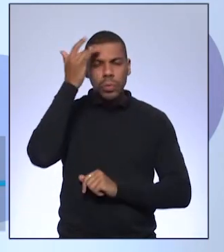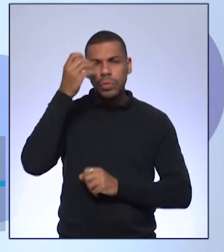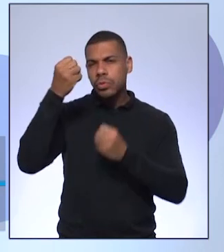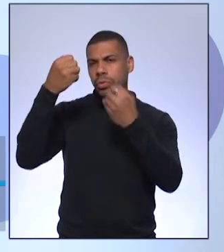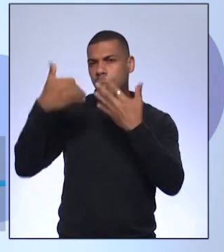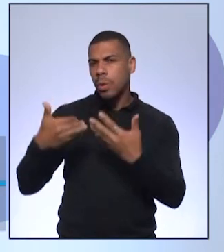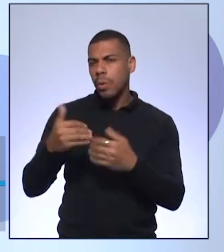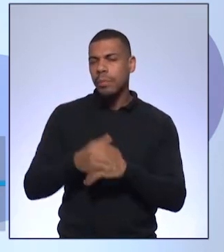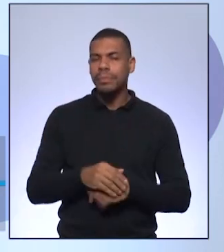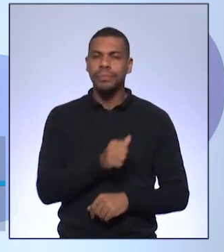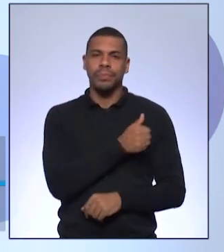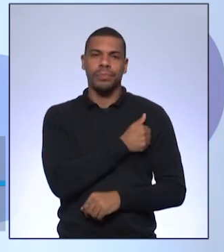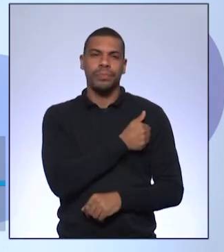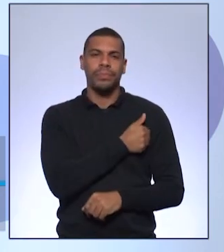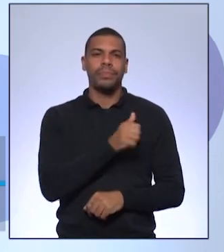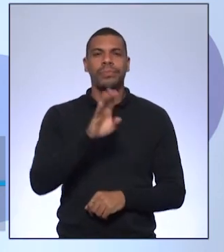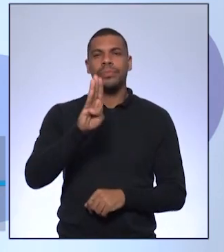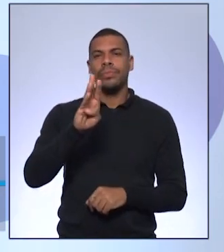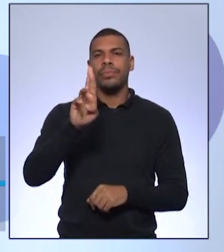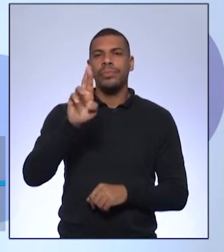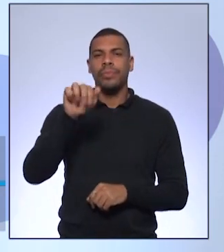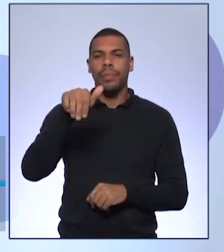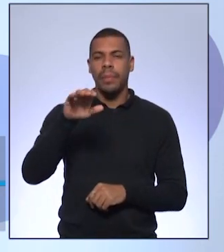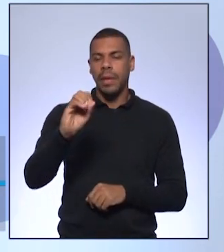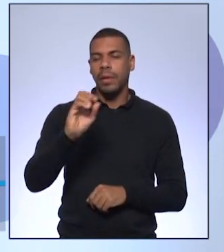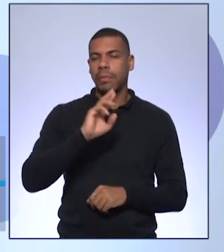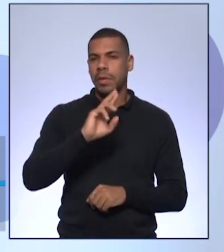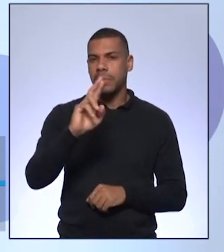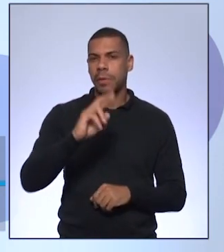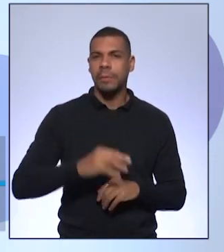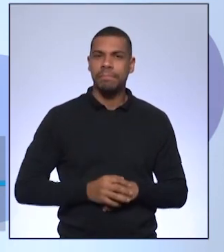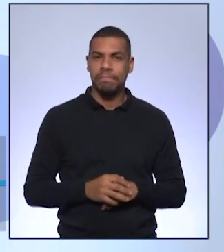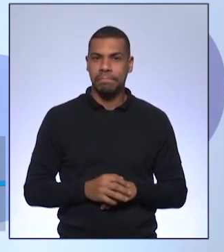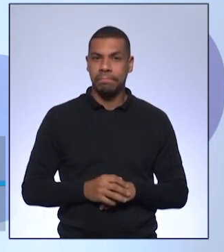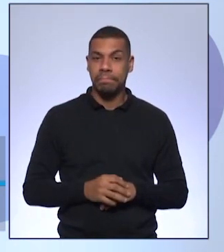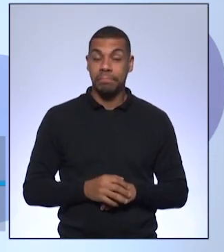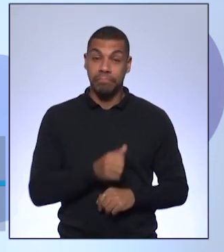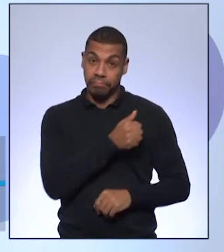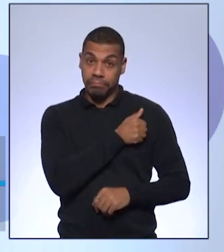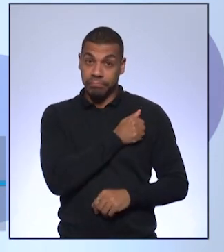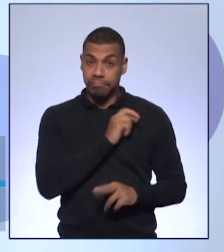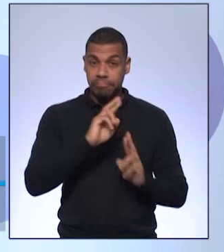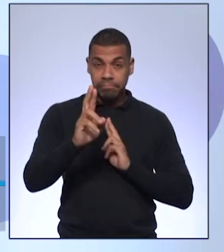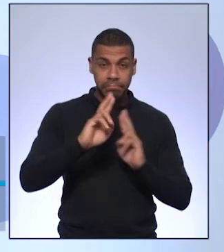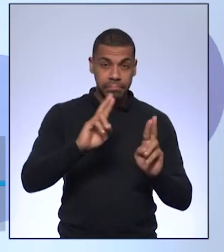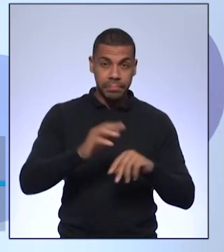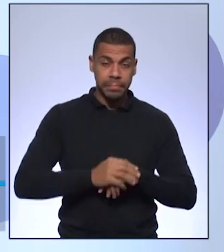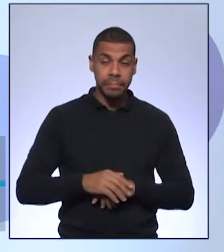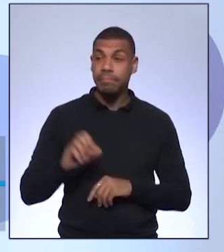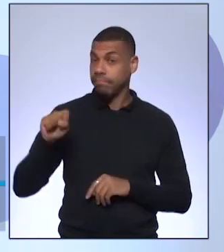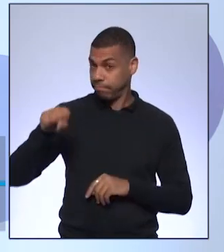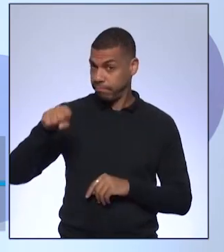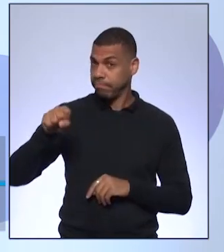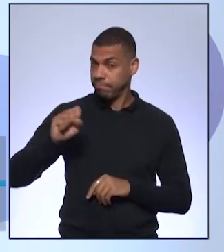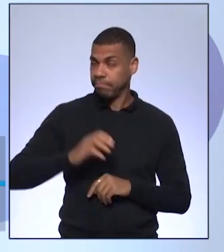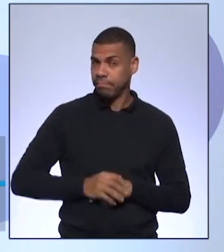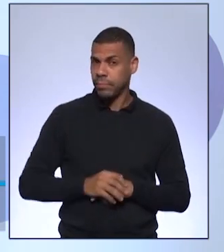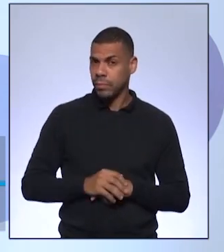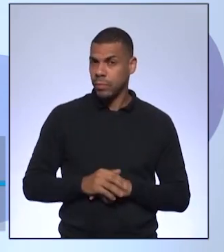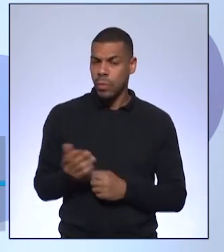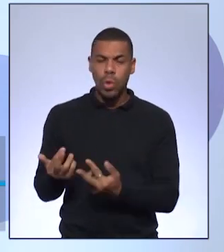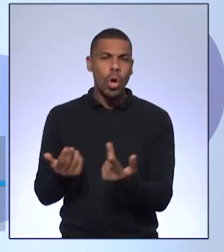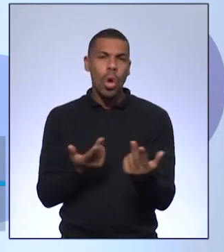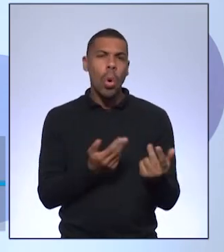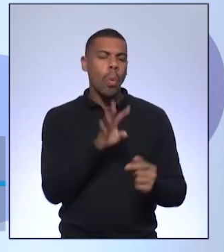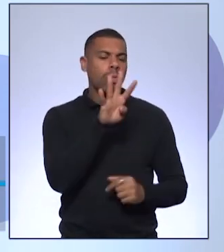no do Breno. Beleza. Ó, do Breno foi bem interessante a resposta dele. Ó. Breno Henrique, ele colocou assim: sim, como essa